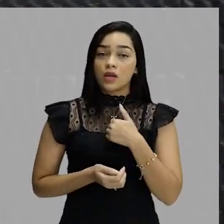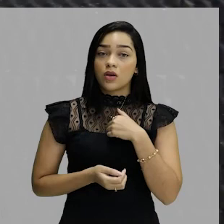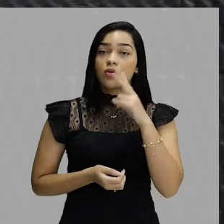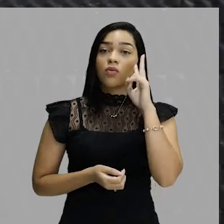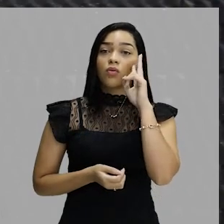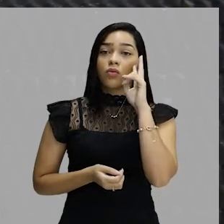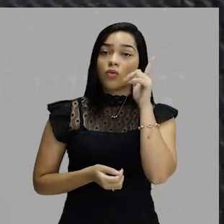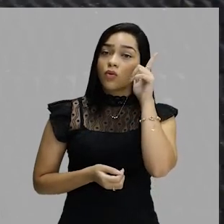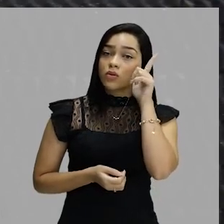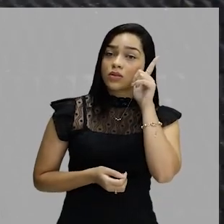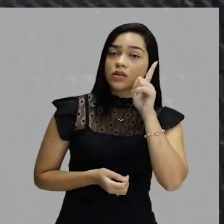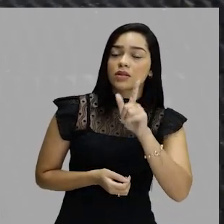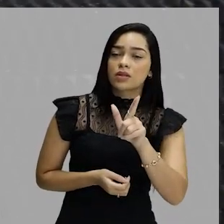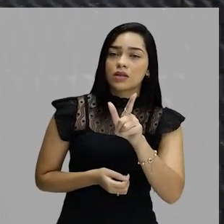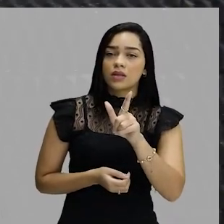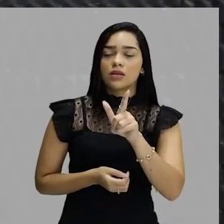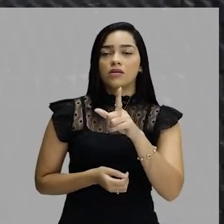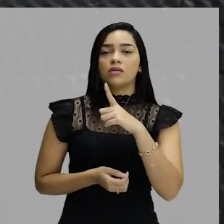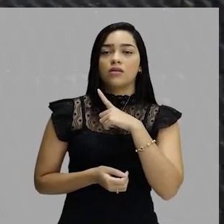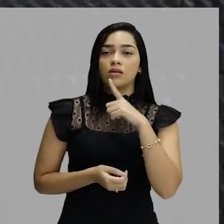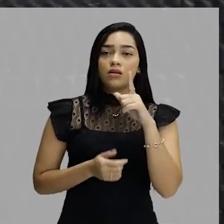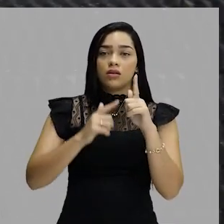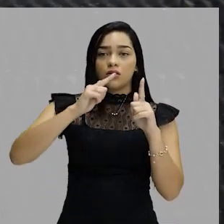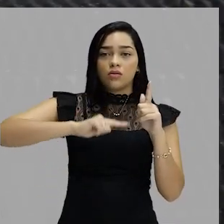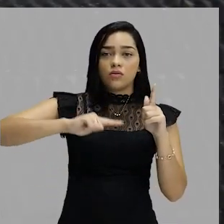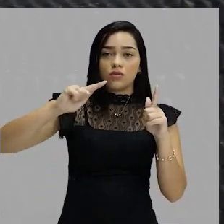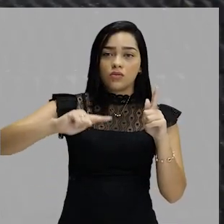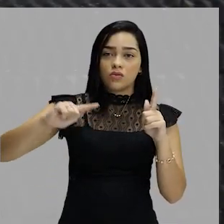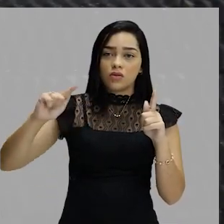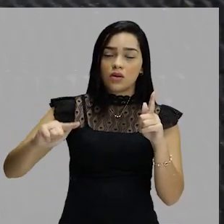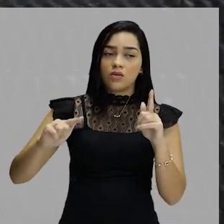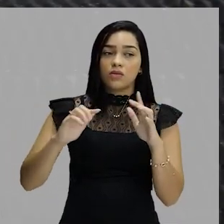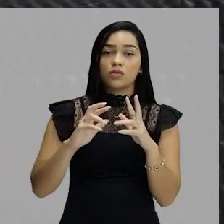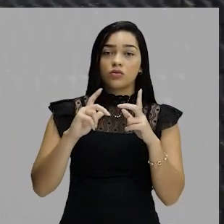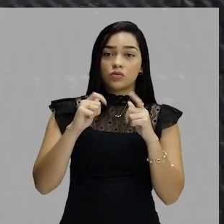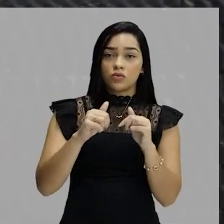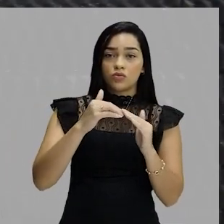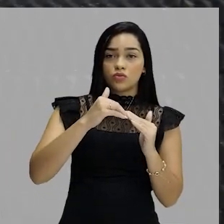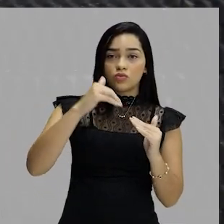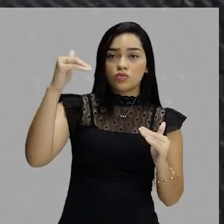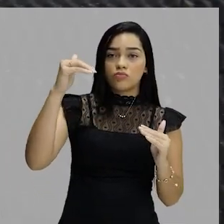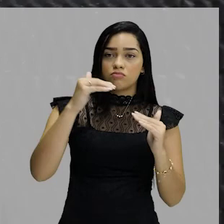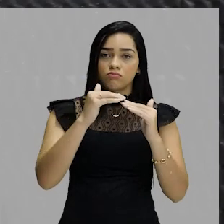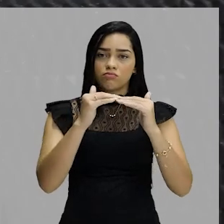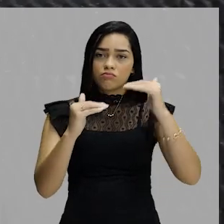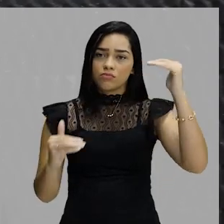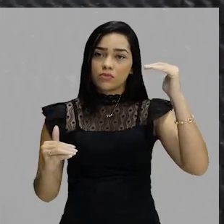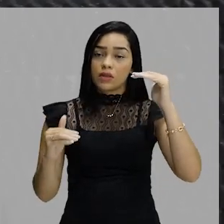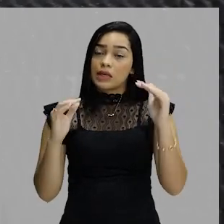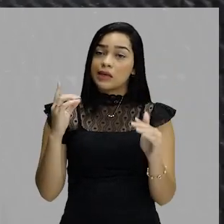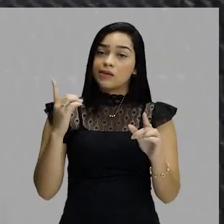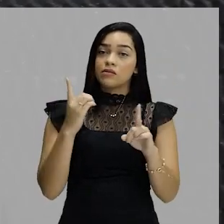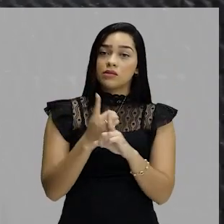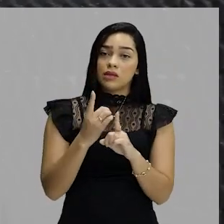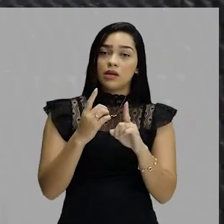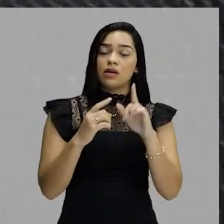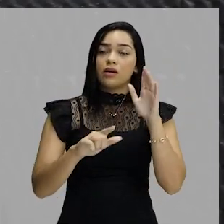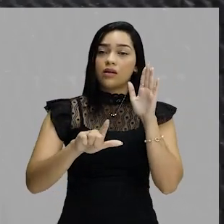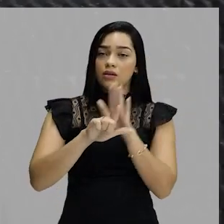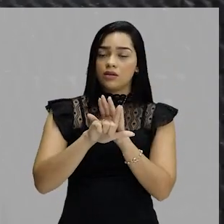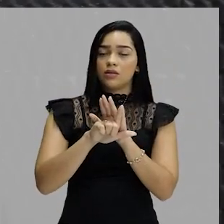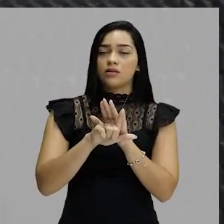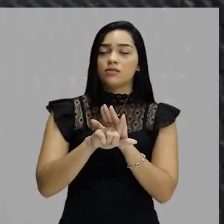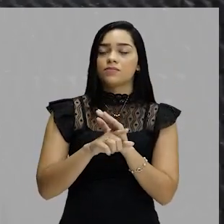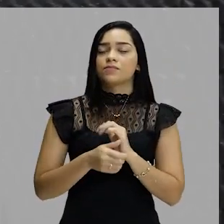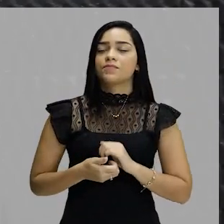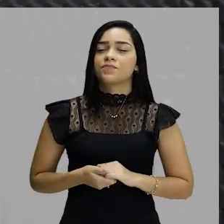consegui, através do gráfico da função e dos pontos notáveis, encontrar a lei de formação de